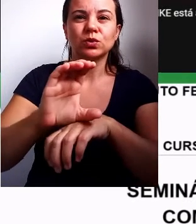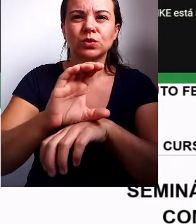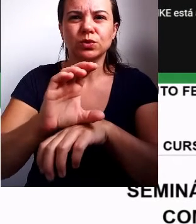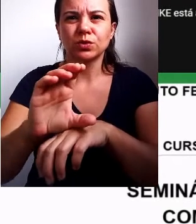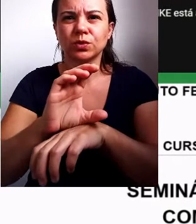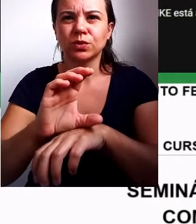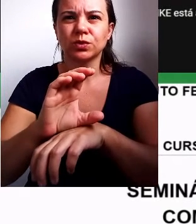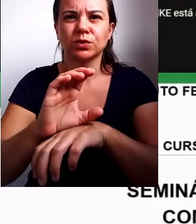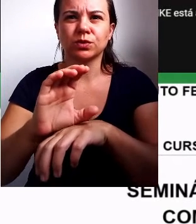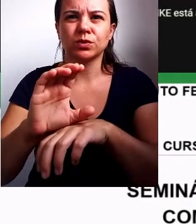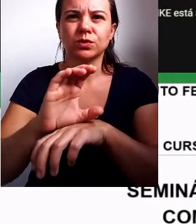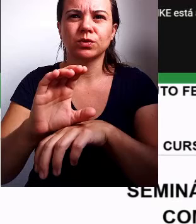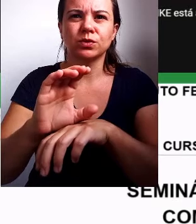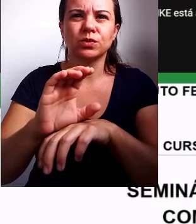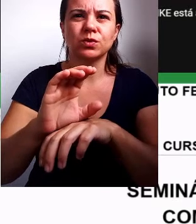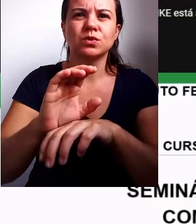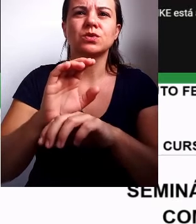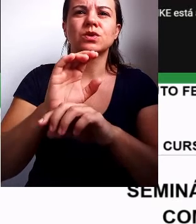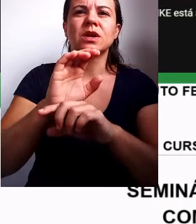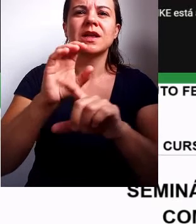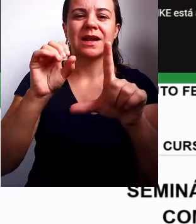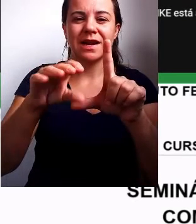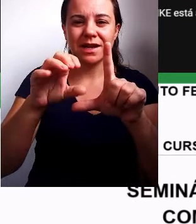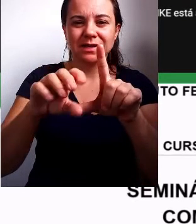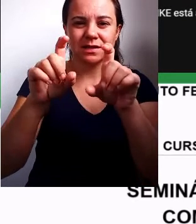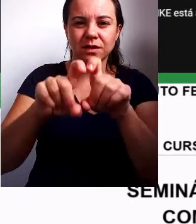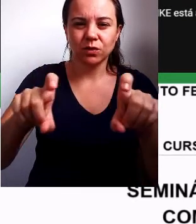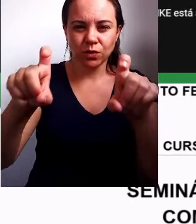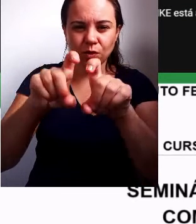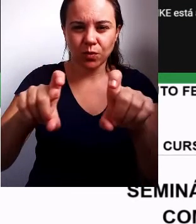seminário Práticas do Componente Curricular da PEC 4.